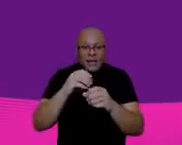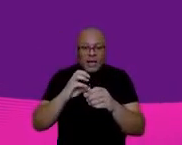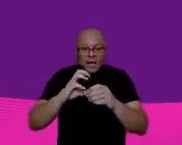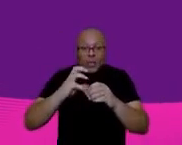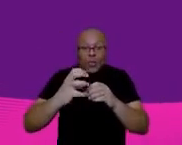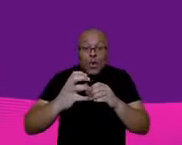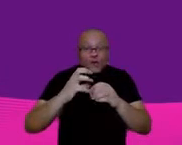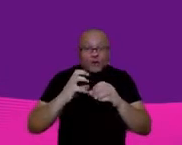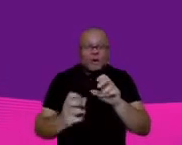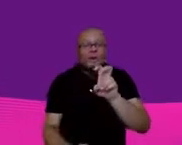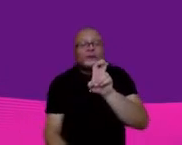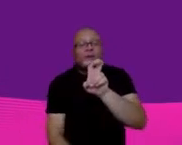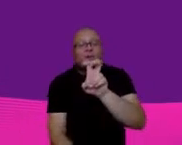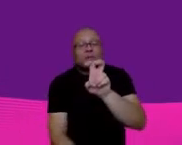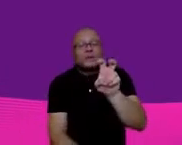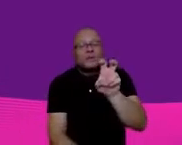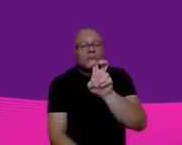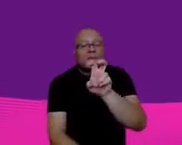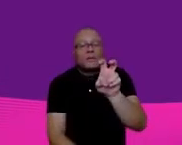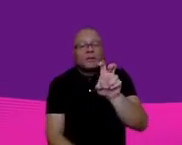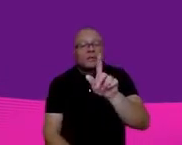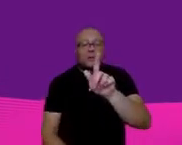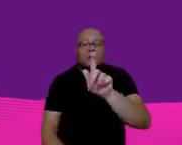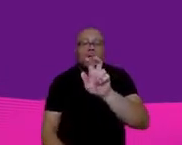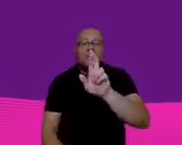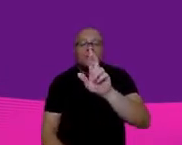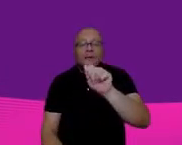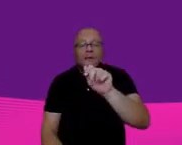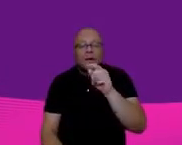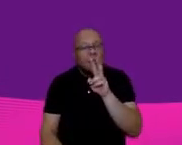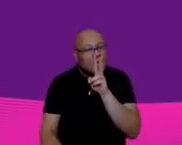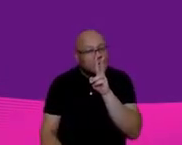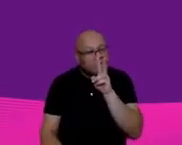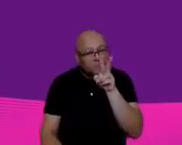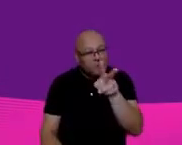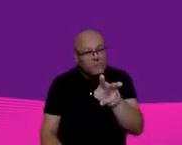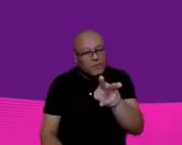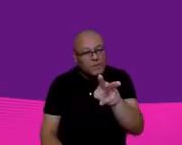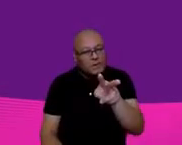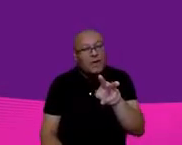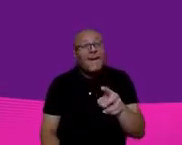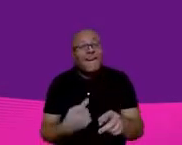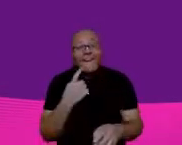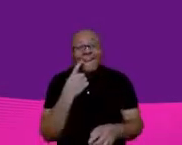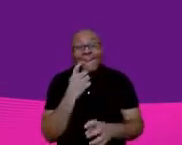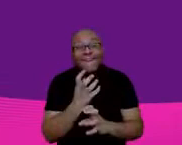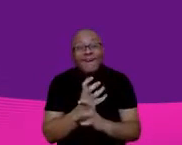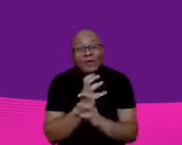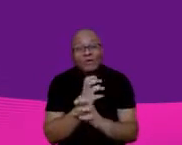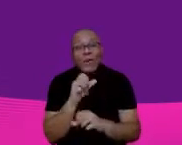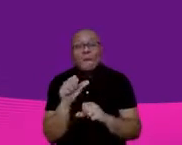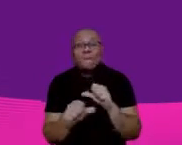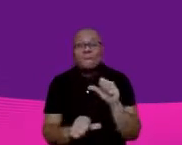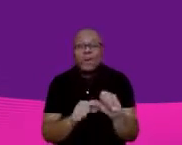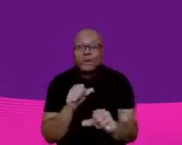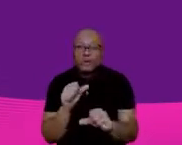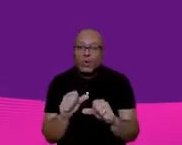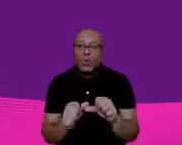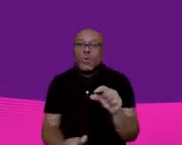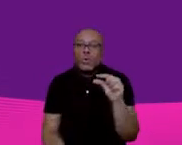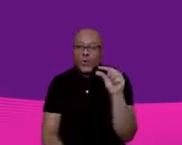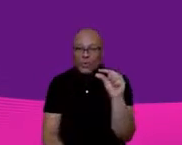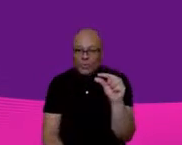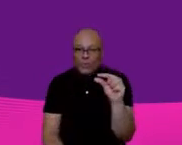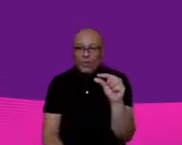gente vê um pouco de alteração óssea também aqui. Em 60, só vemos aqui o impacto